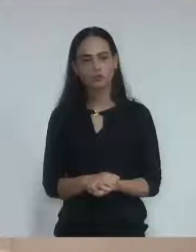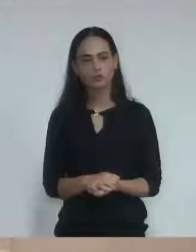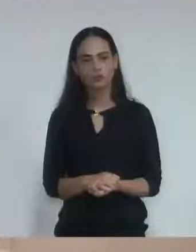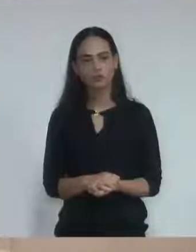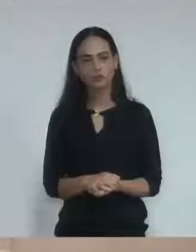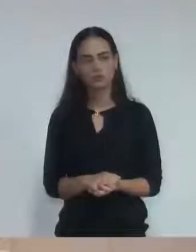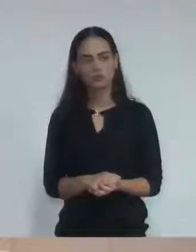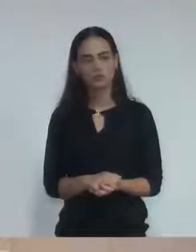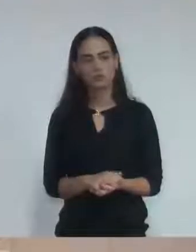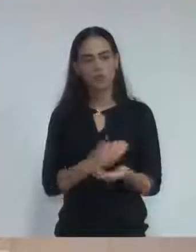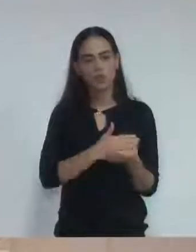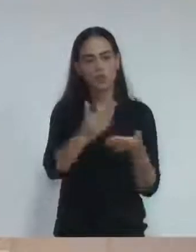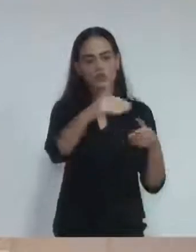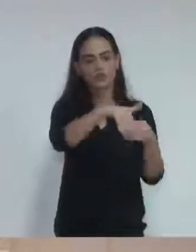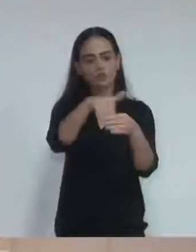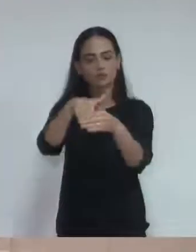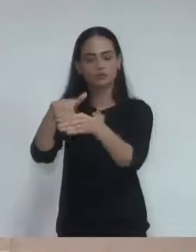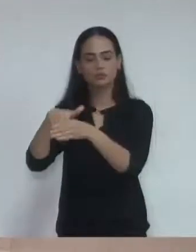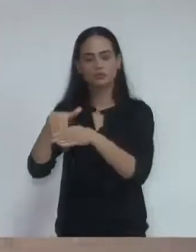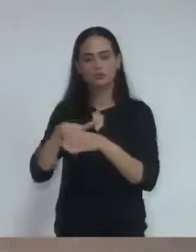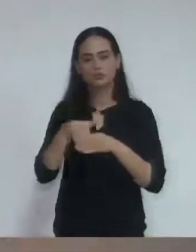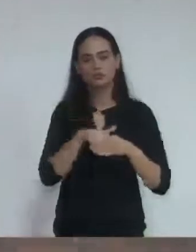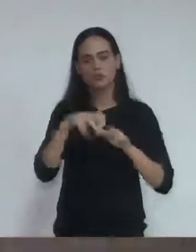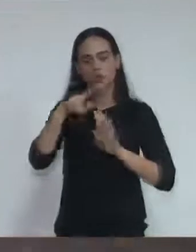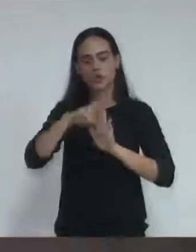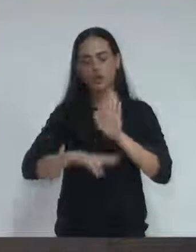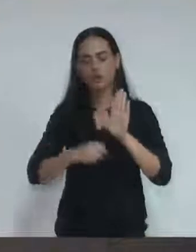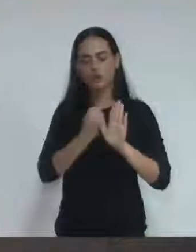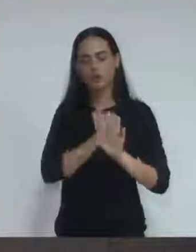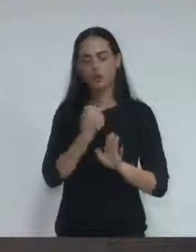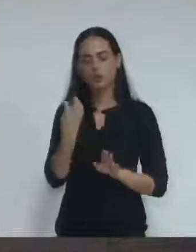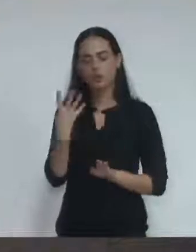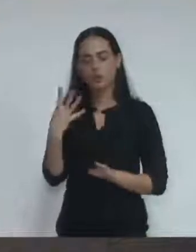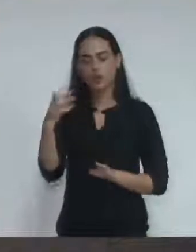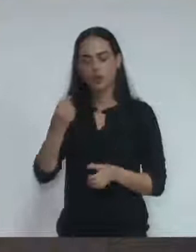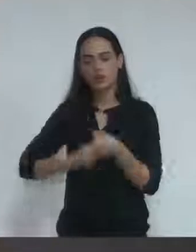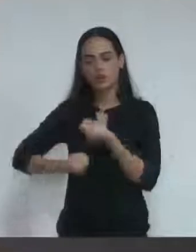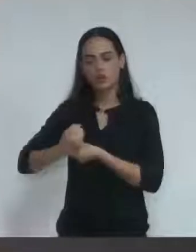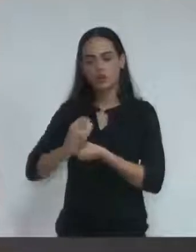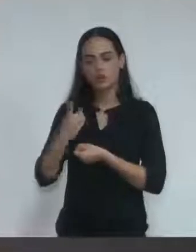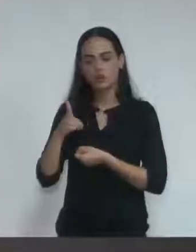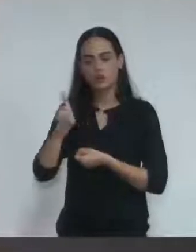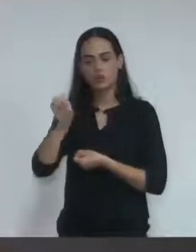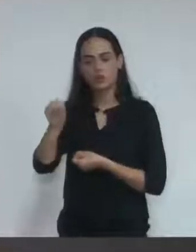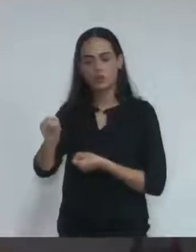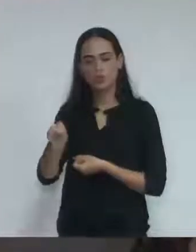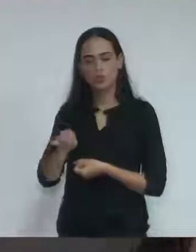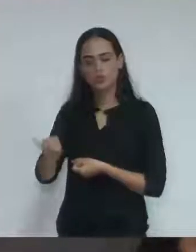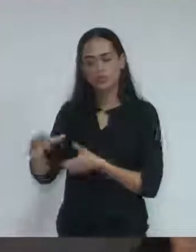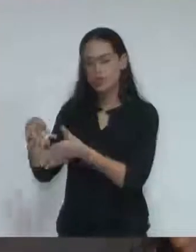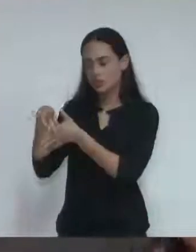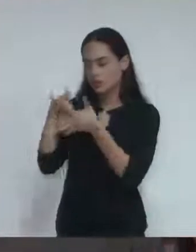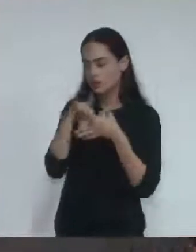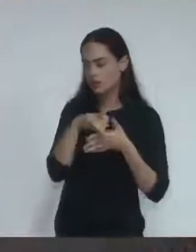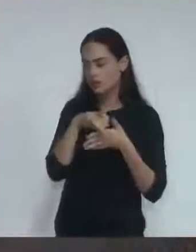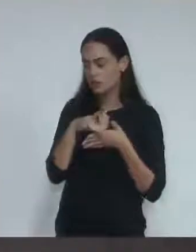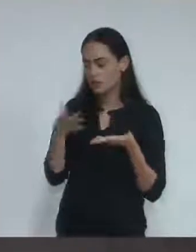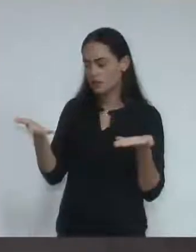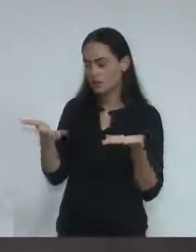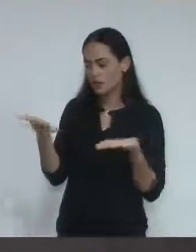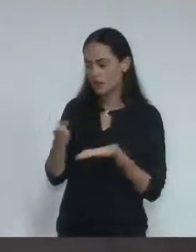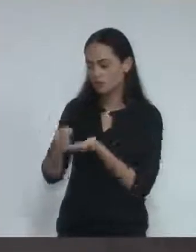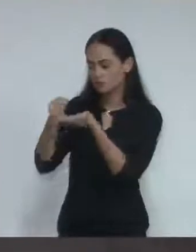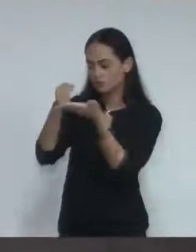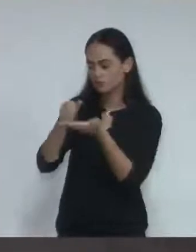Está em votação o requerimento número 40 de 2018. Se alguma da liderança quiser encaminhá-lo, não havendo